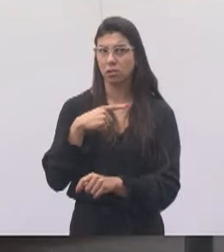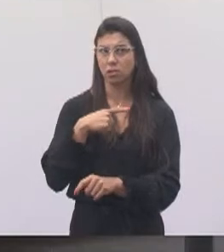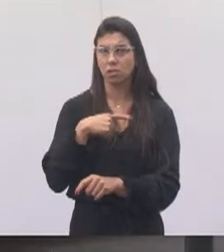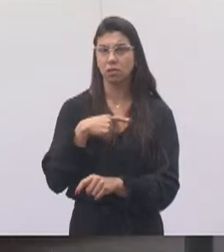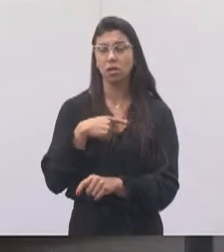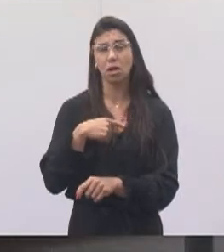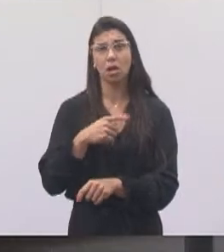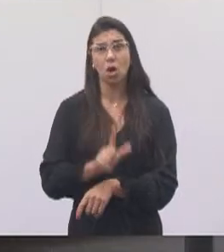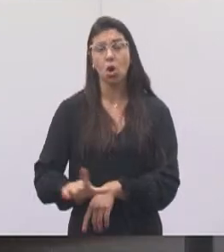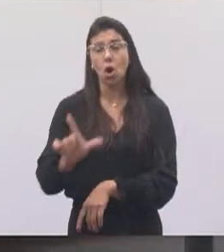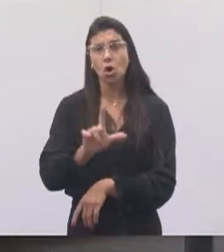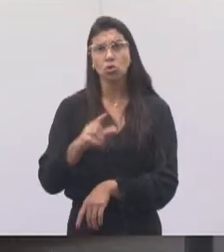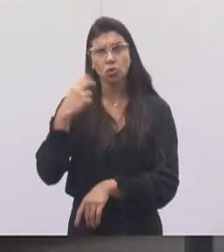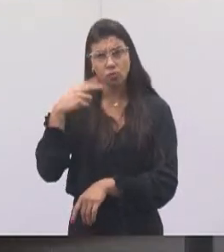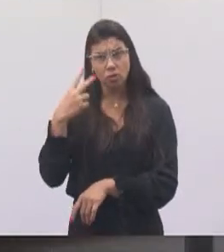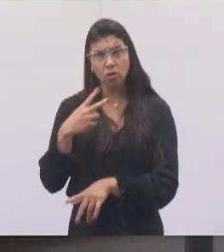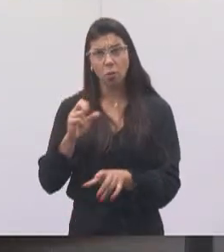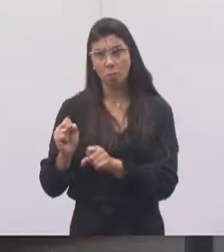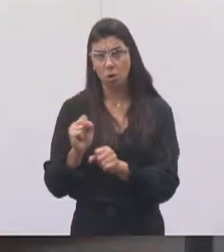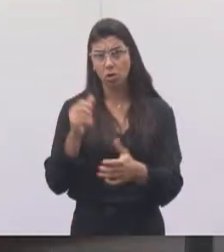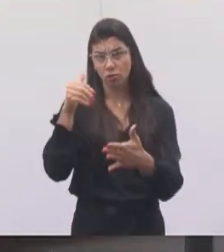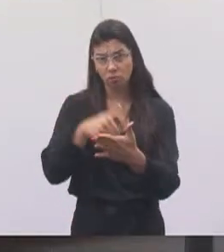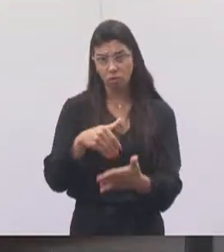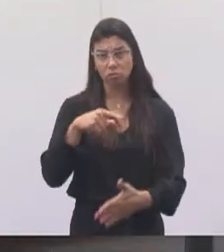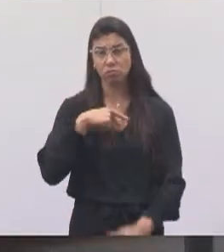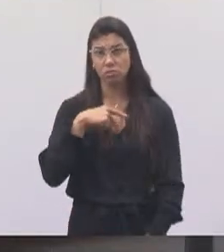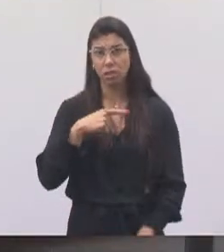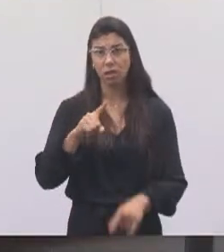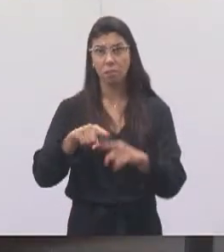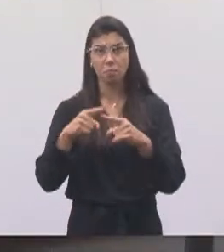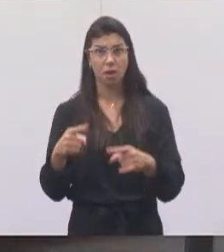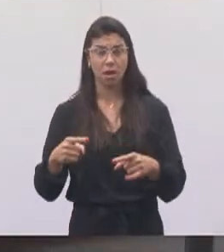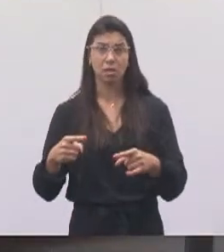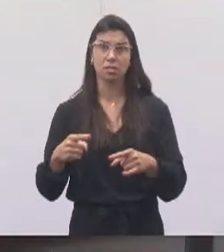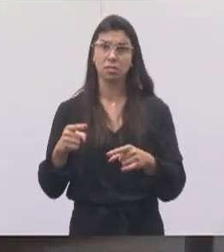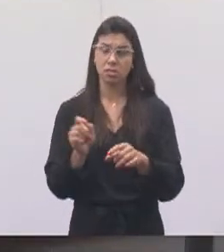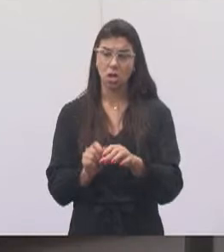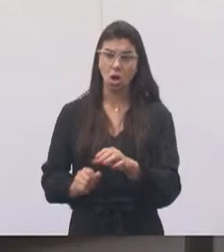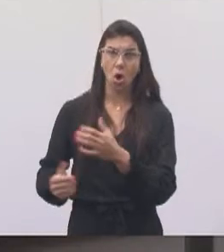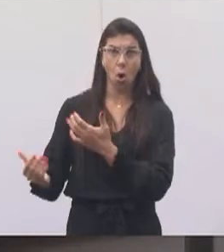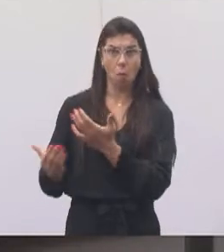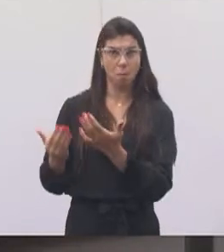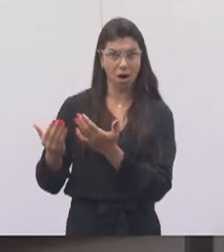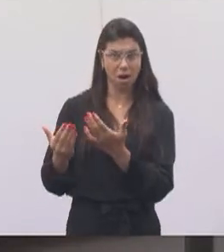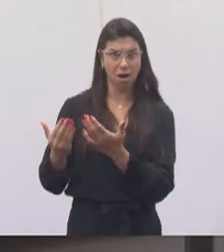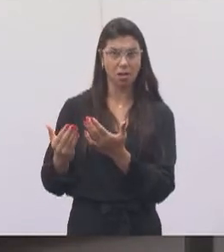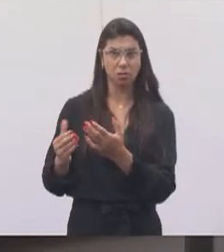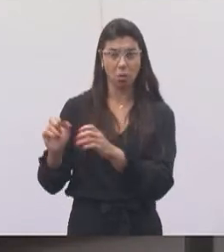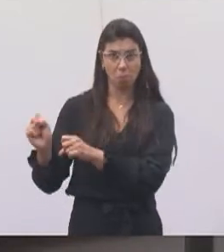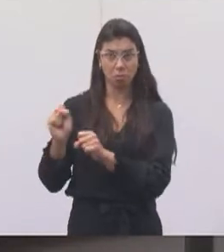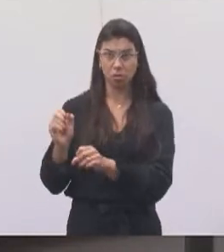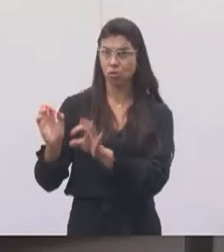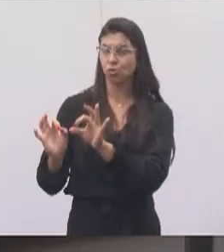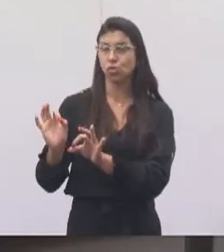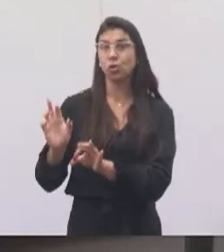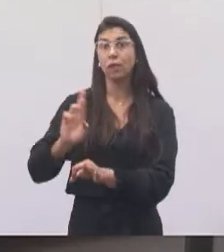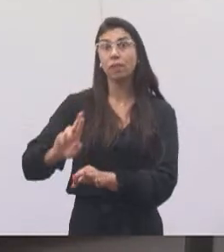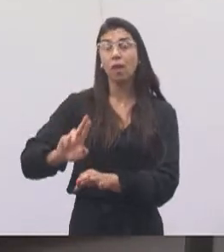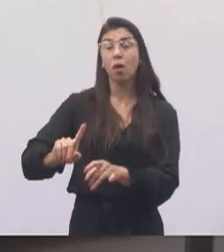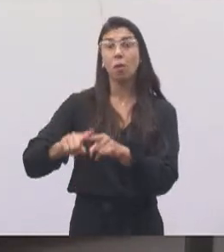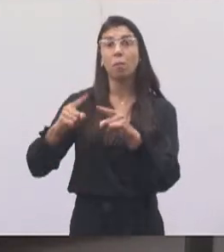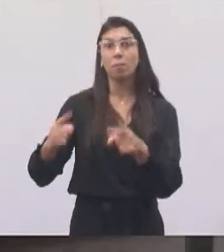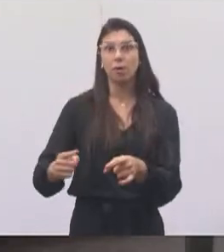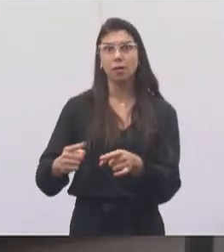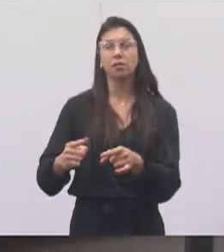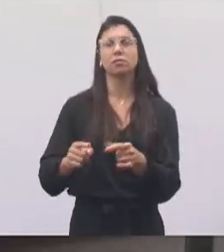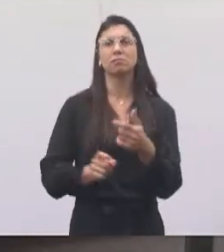tem o poder de voto, não se atrela ao parecer jurídico, não é? Mas assim, não é tudo que o poder